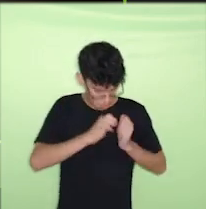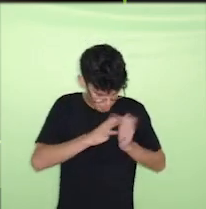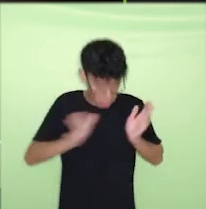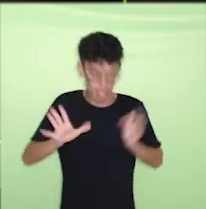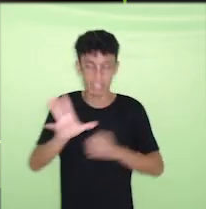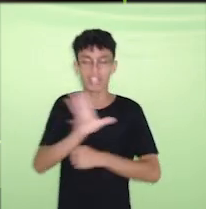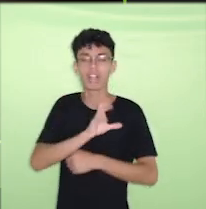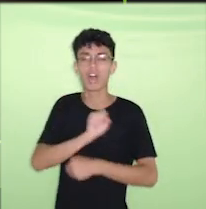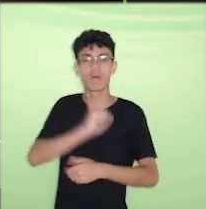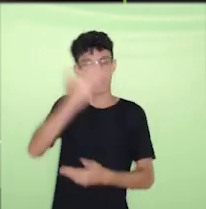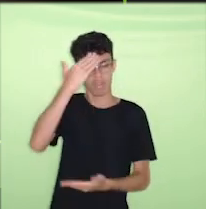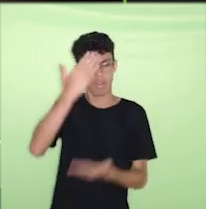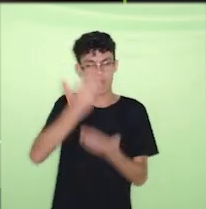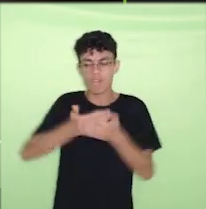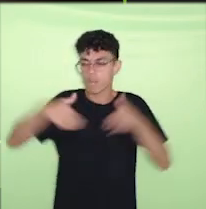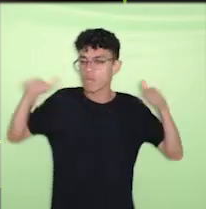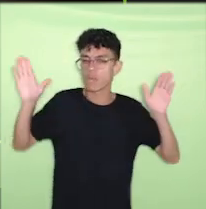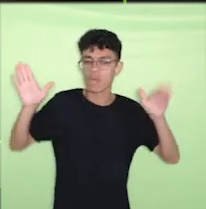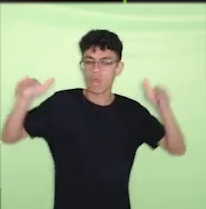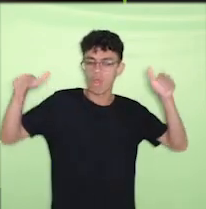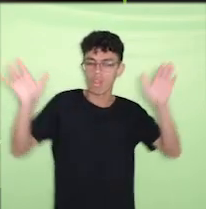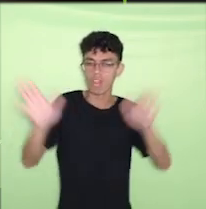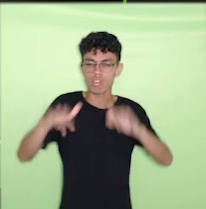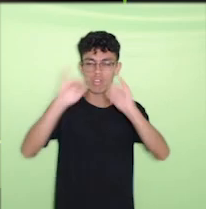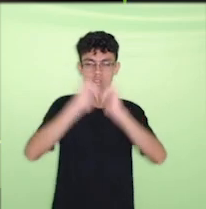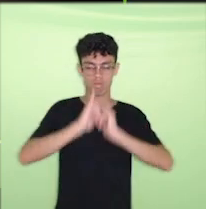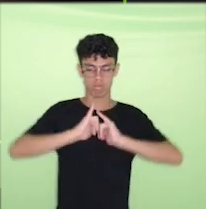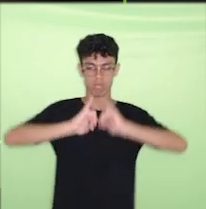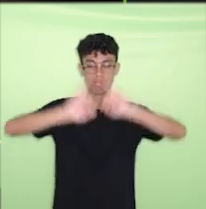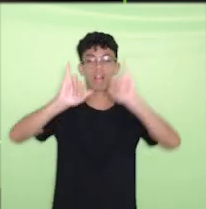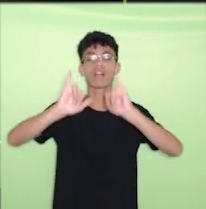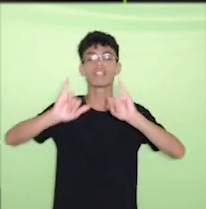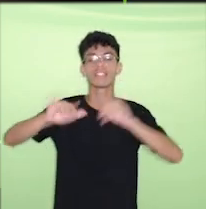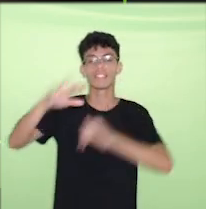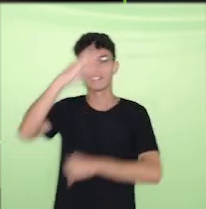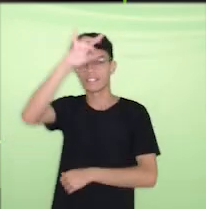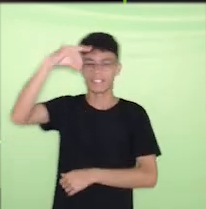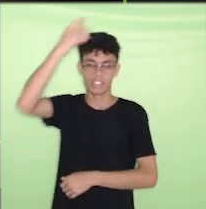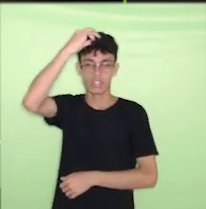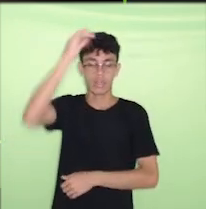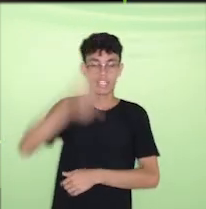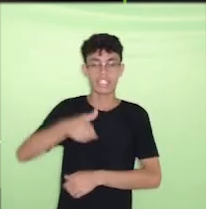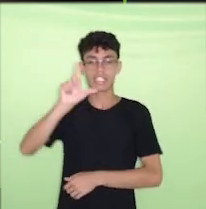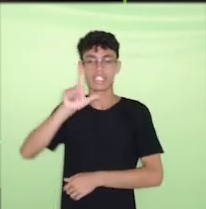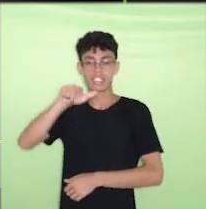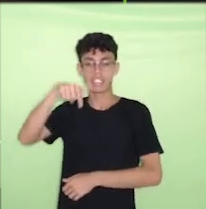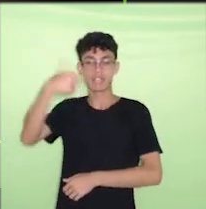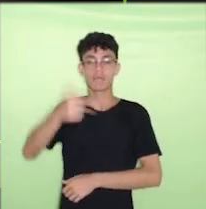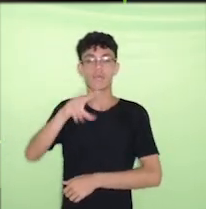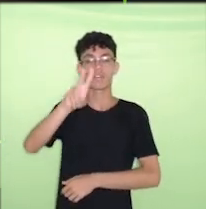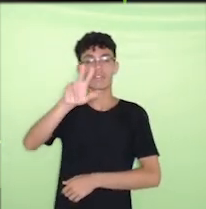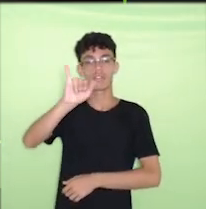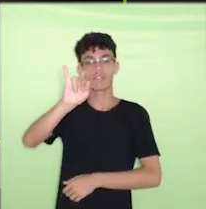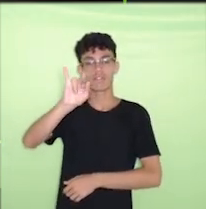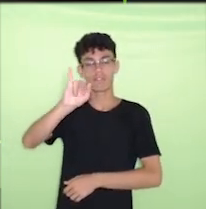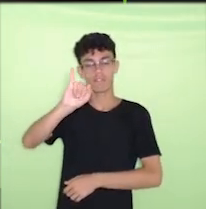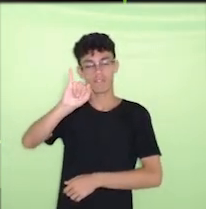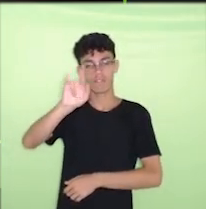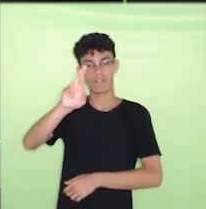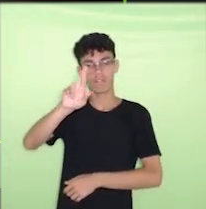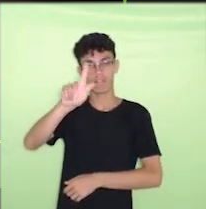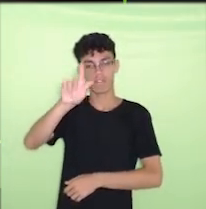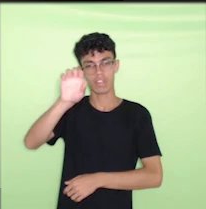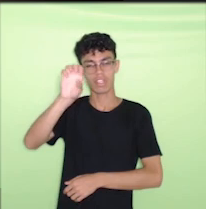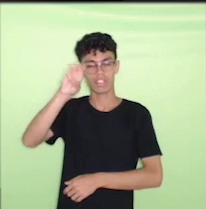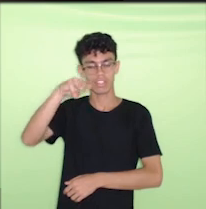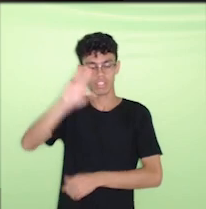e eu acredito no anjo, na anunciação, na grande senhora que foi virgem antes do parto, no parto e depois do